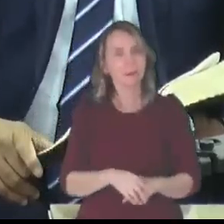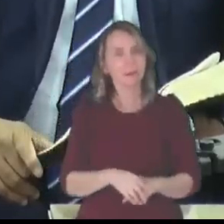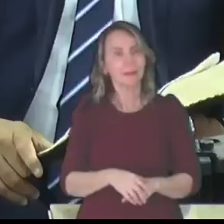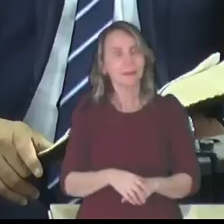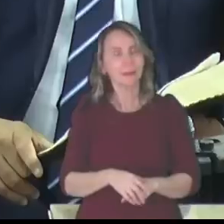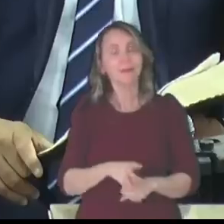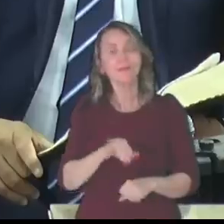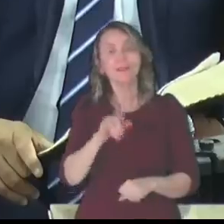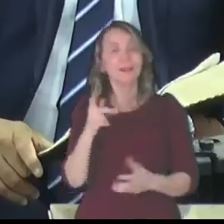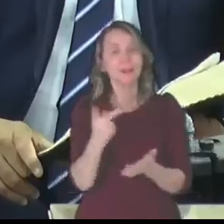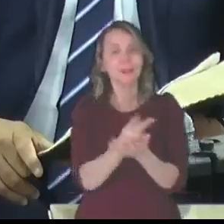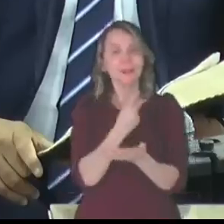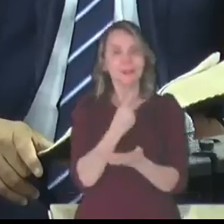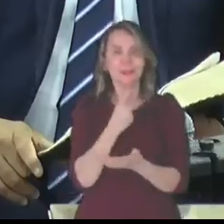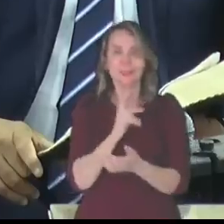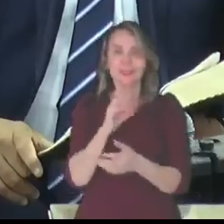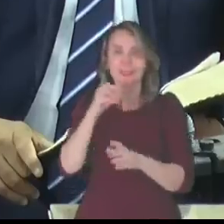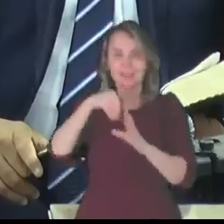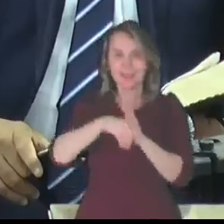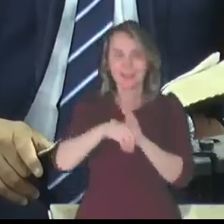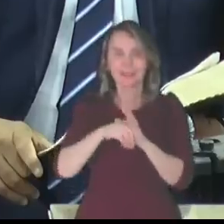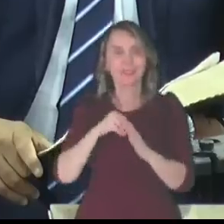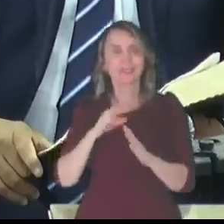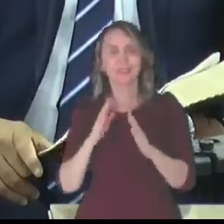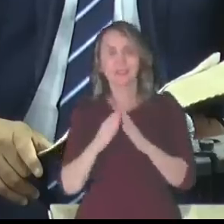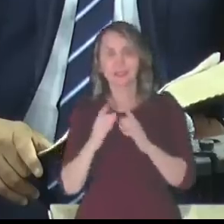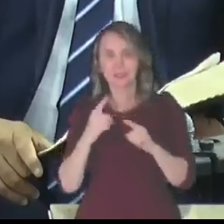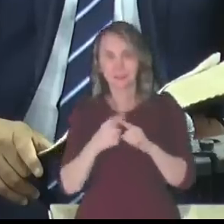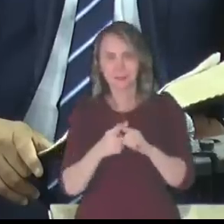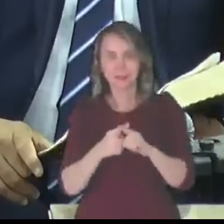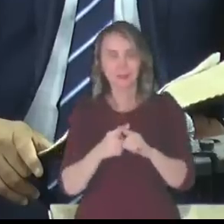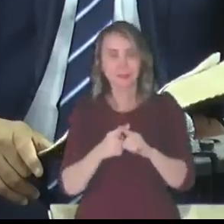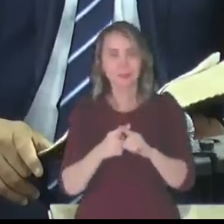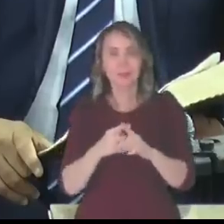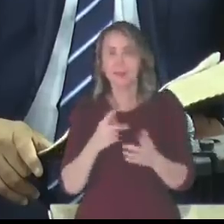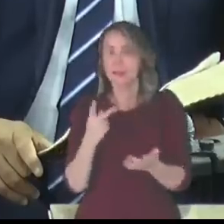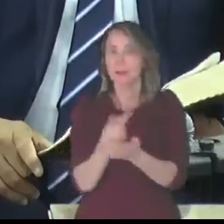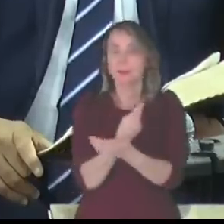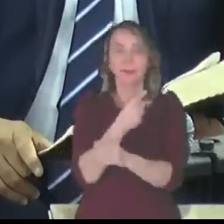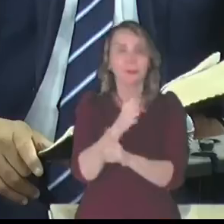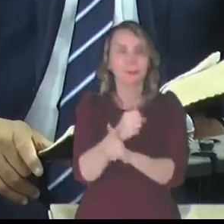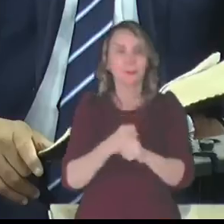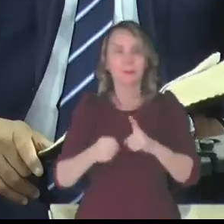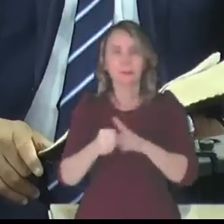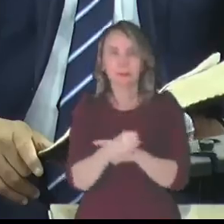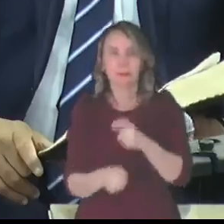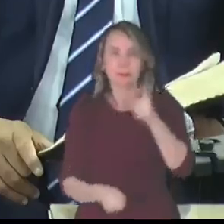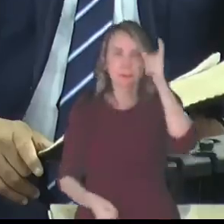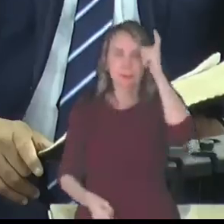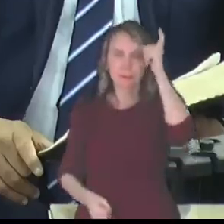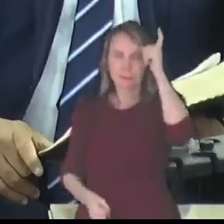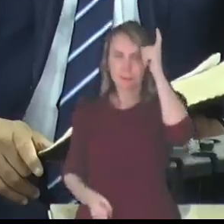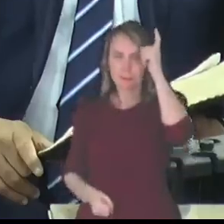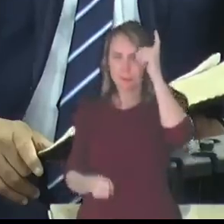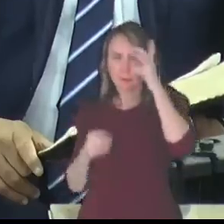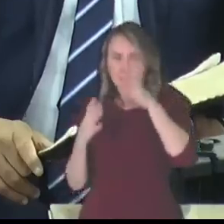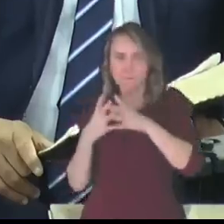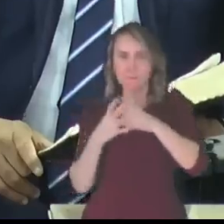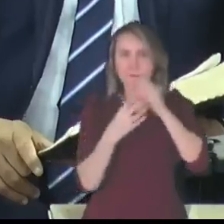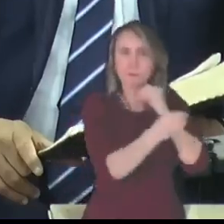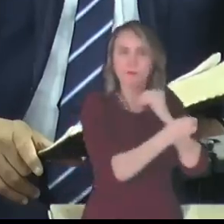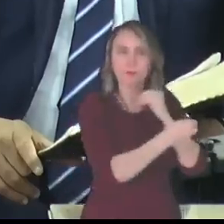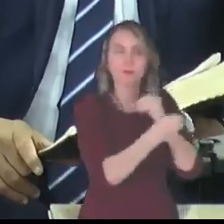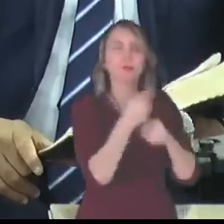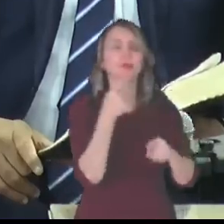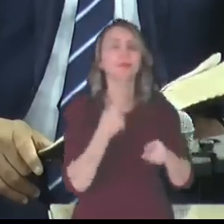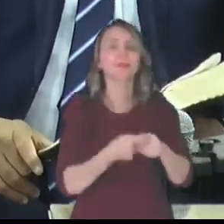o que é que vai acontecer na igreja que é que vai acontecer na sociedade os demônios vão fugir porque a nuvem de incenso ela